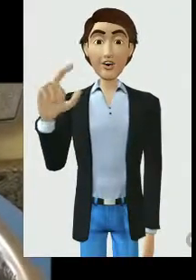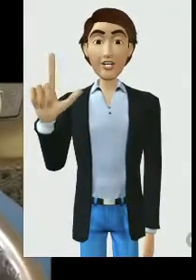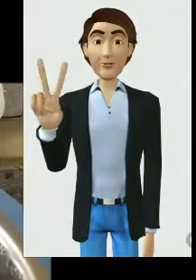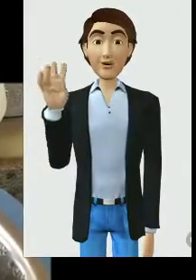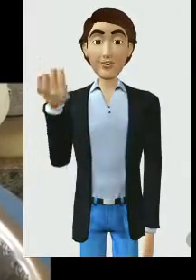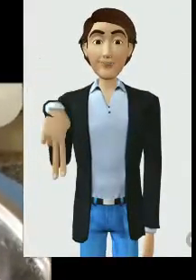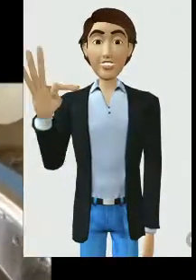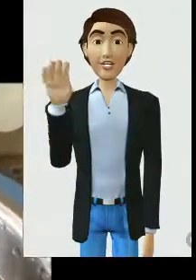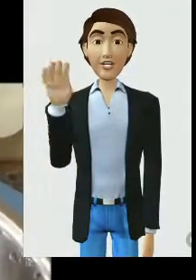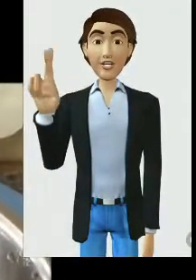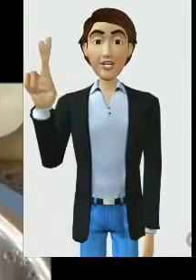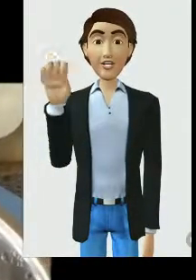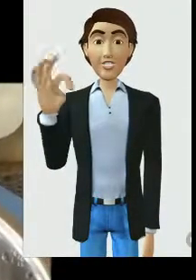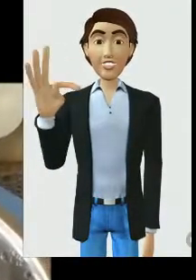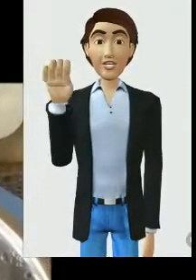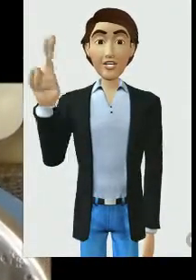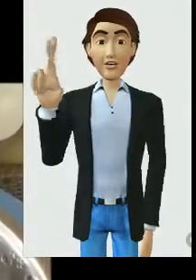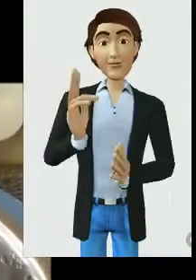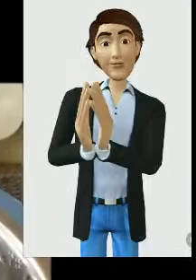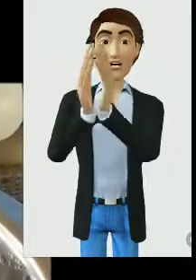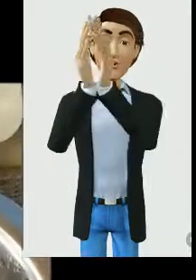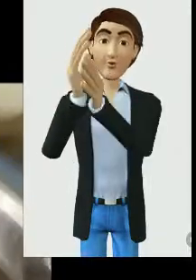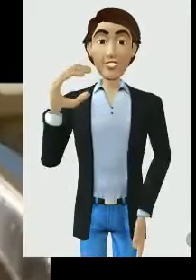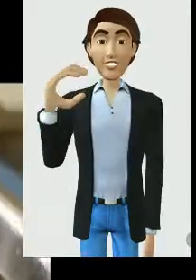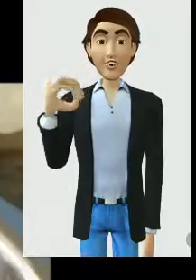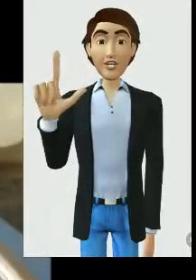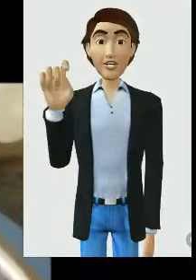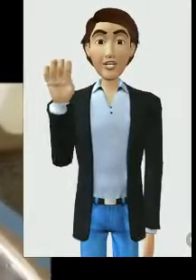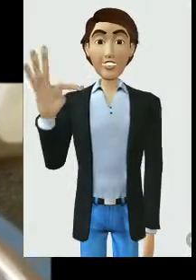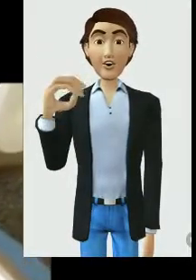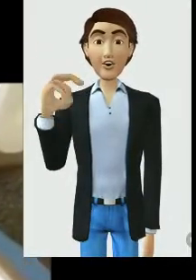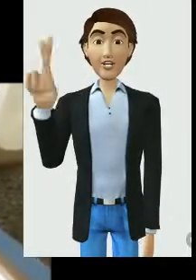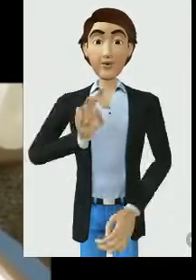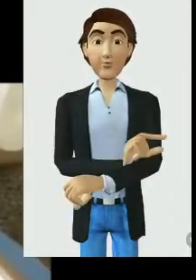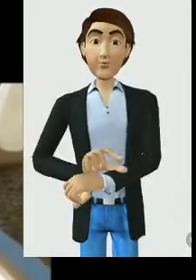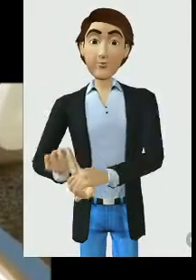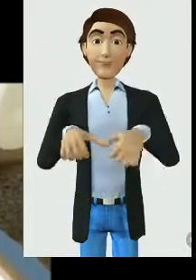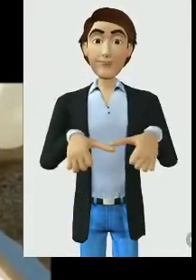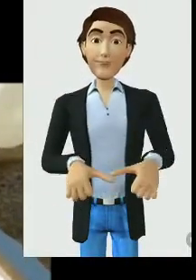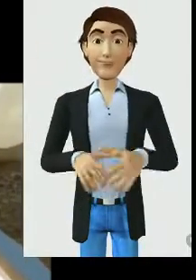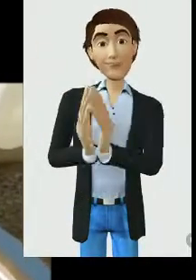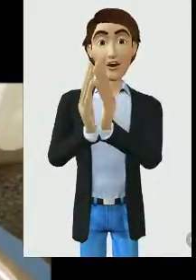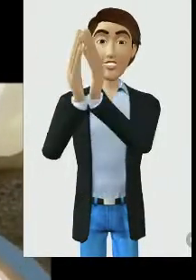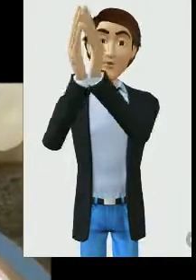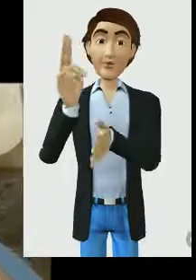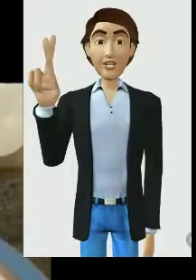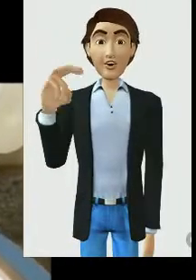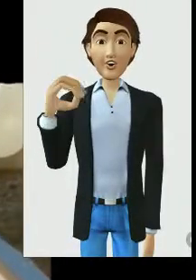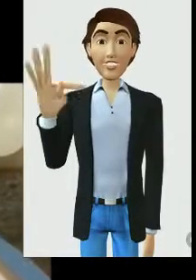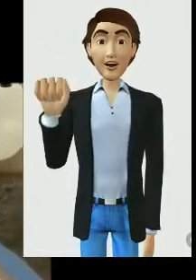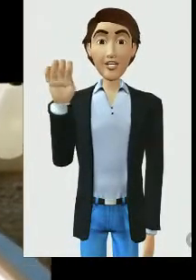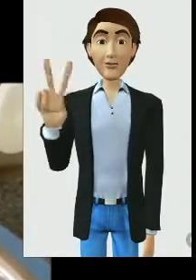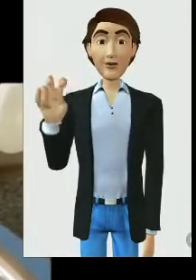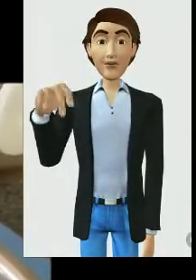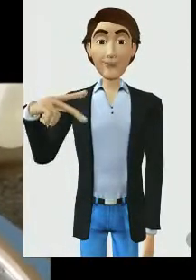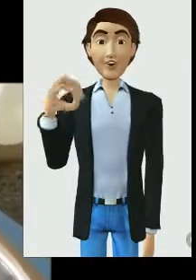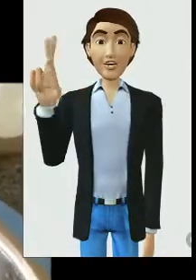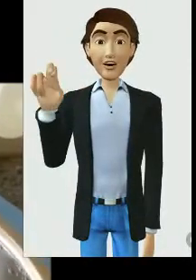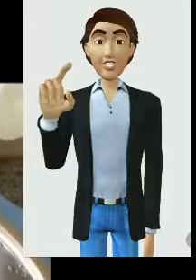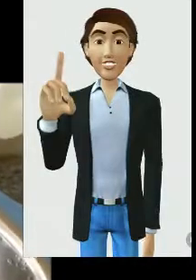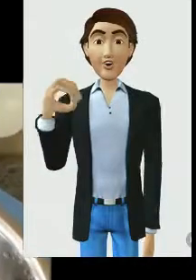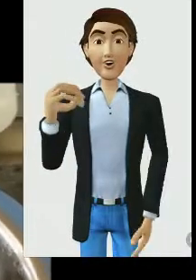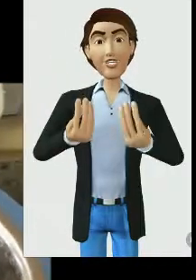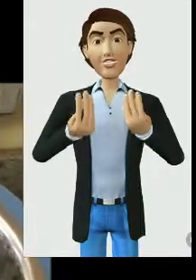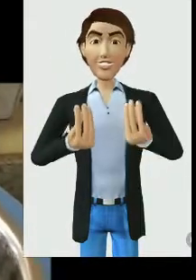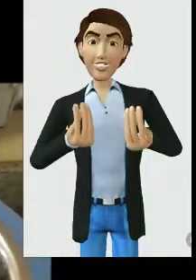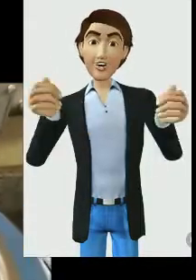Conforme vai passando o tempo, o solvente vai sendo retido no balão coletor e os lipídios vão ficando no balão que está sendo